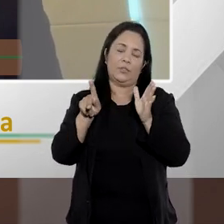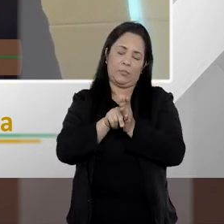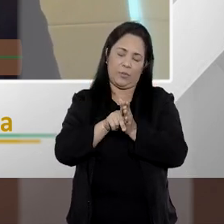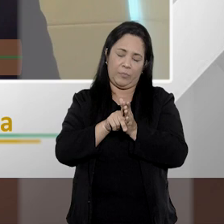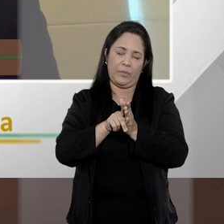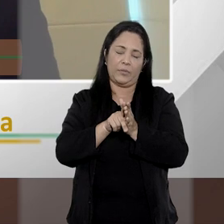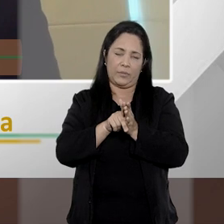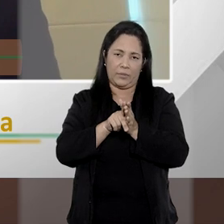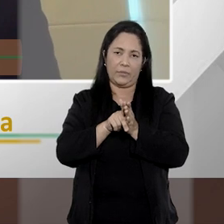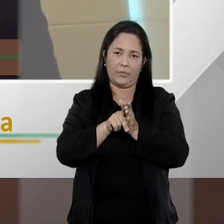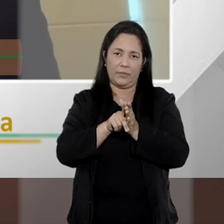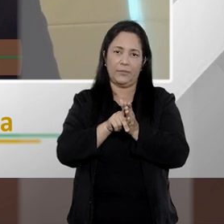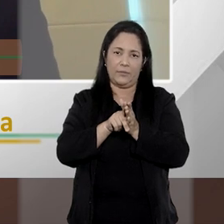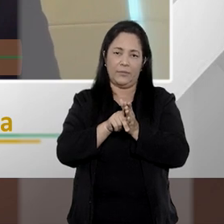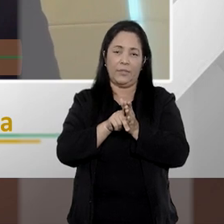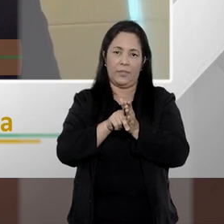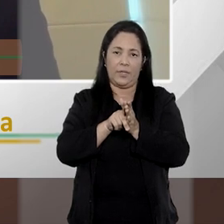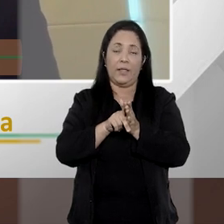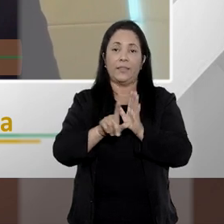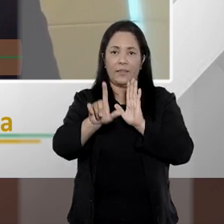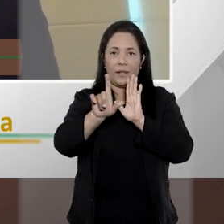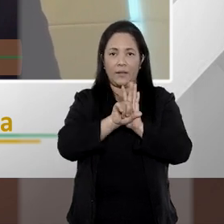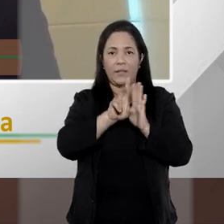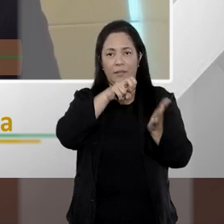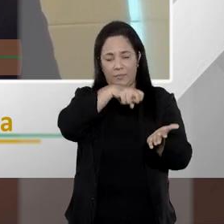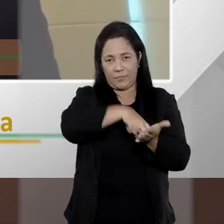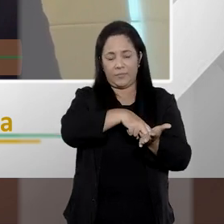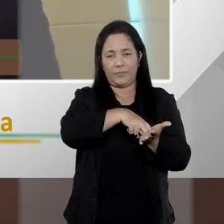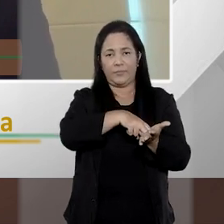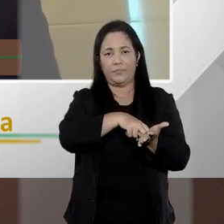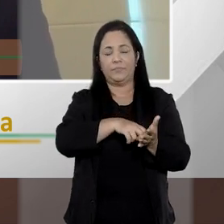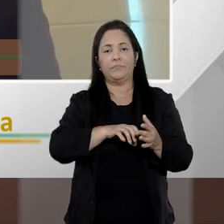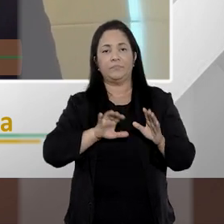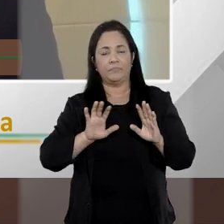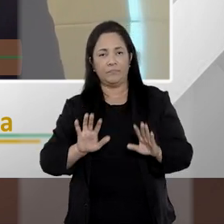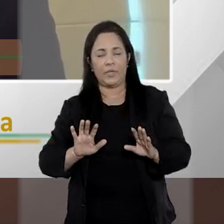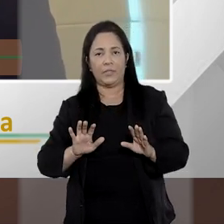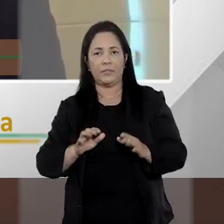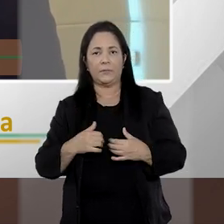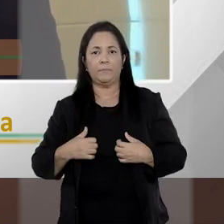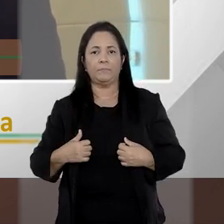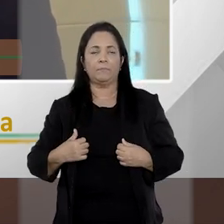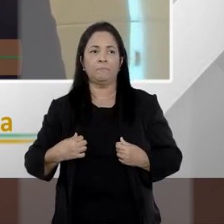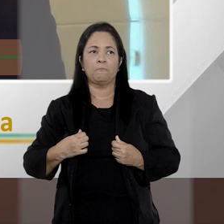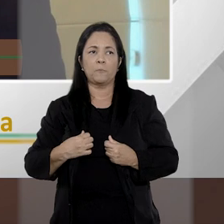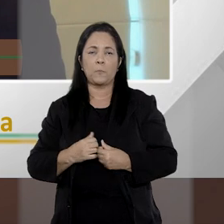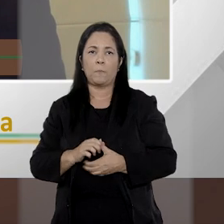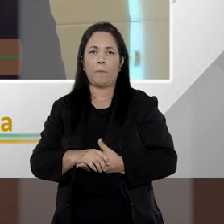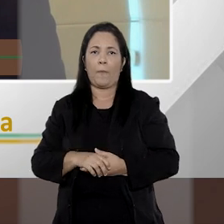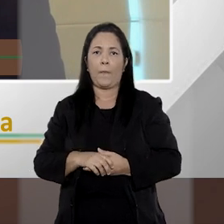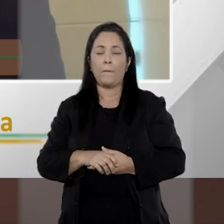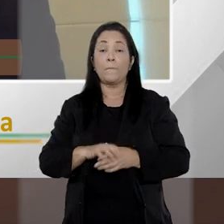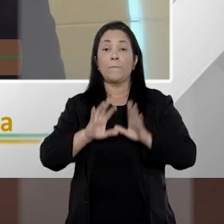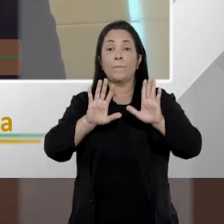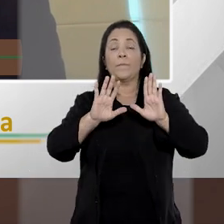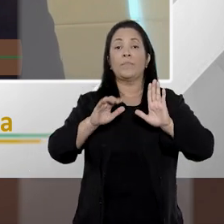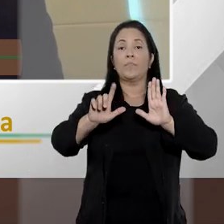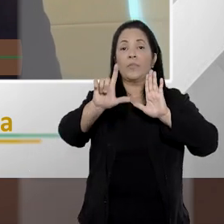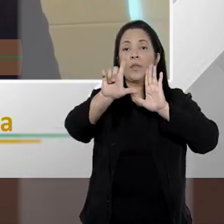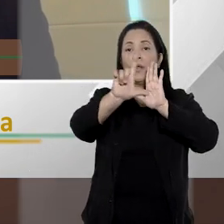própria execução penal, especificamente na execução. Mas na minha avaliação, formalmente é uma